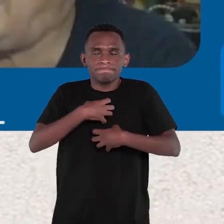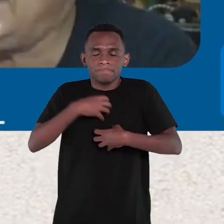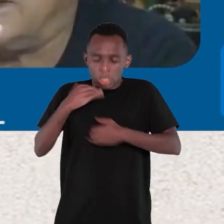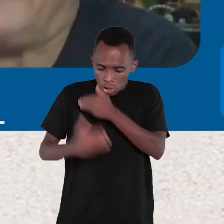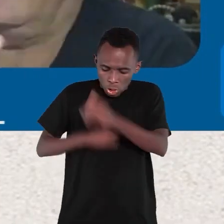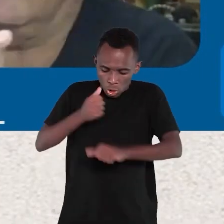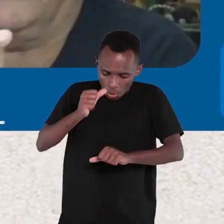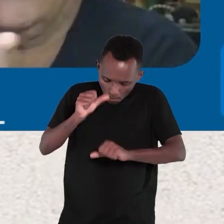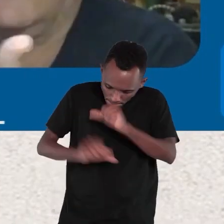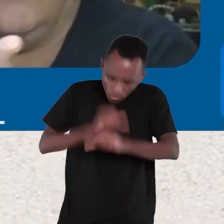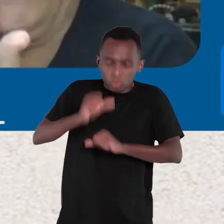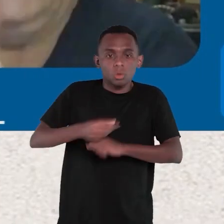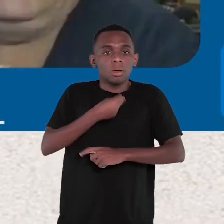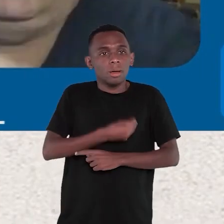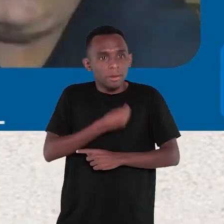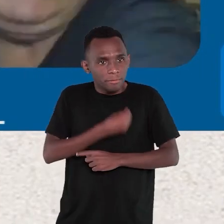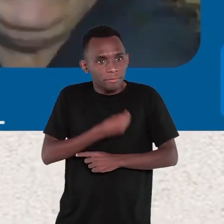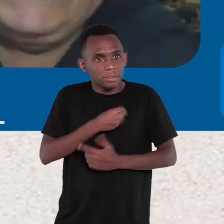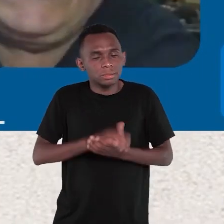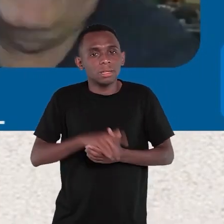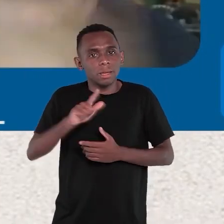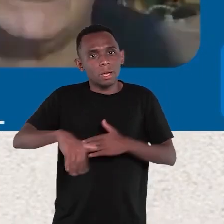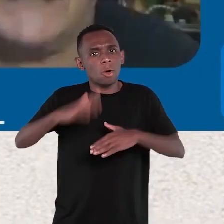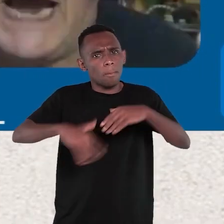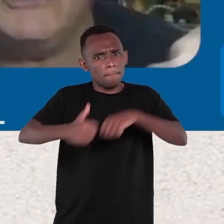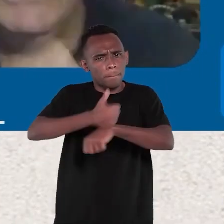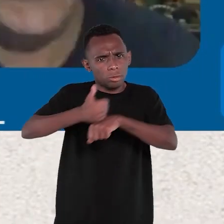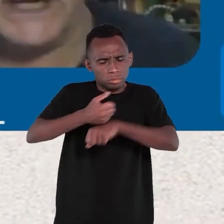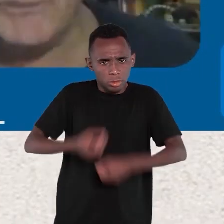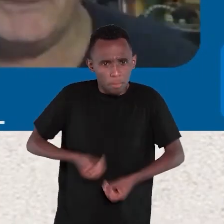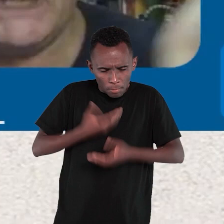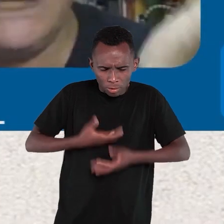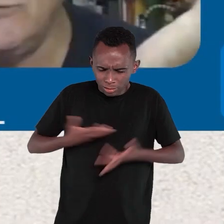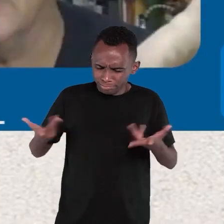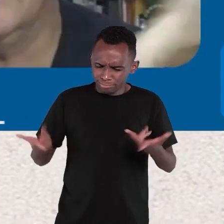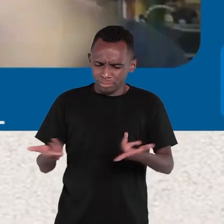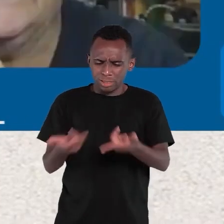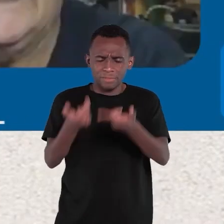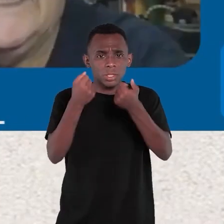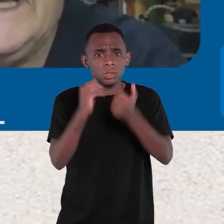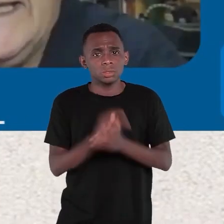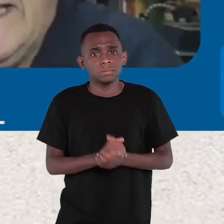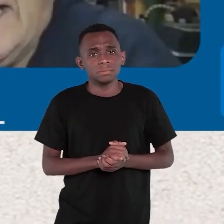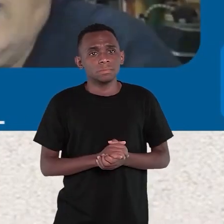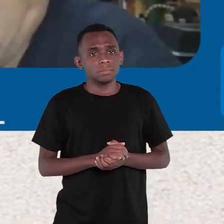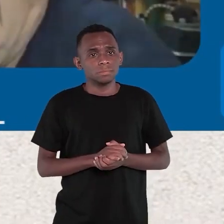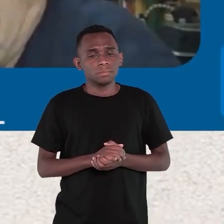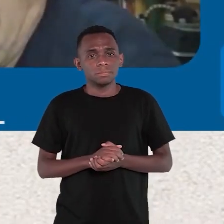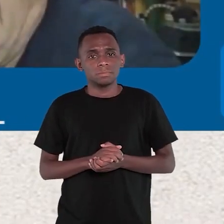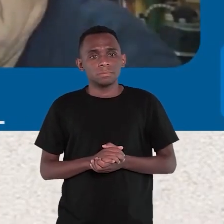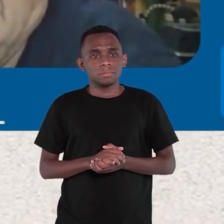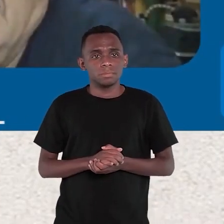poeta magnífico, né? Você conhece, um poeta extraordinário, sei que me apresentou, né?